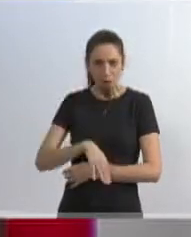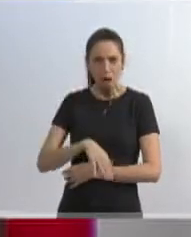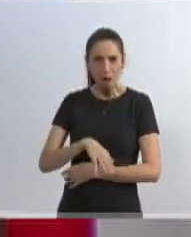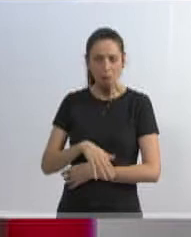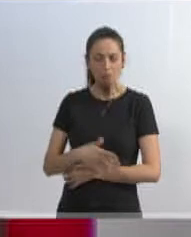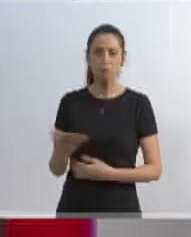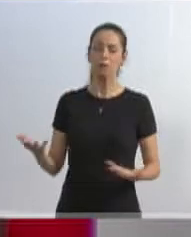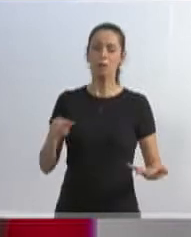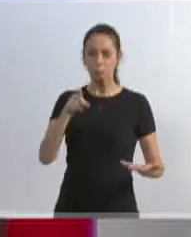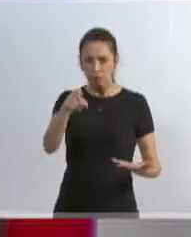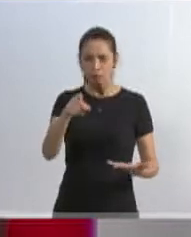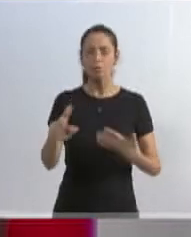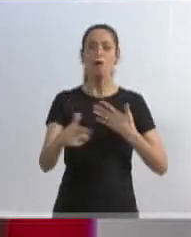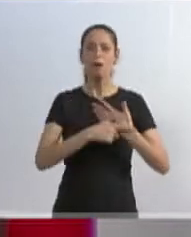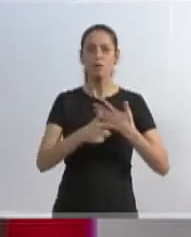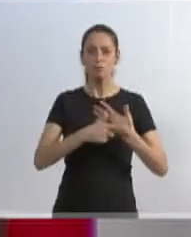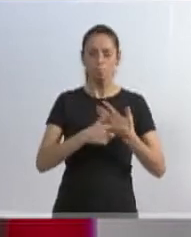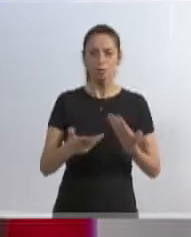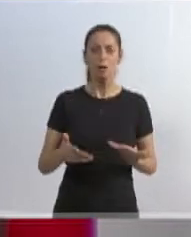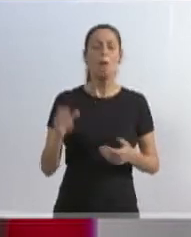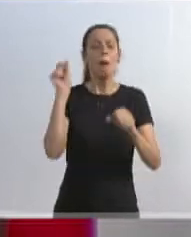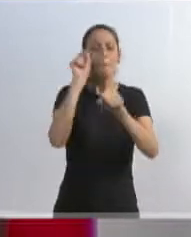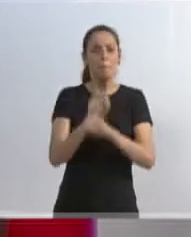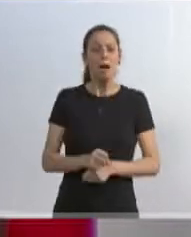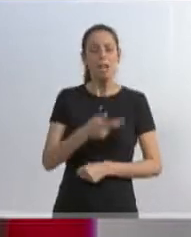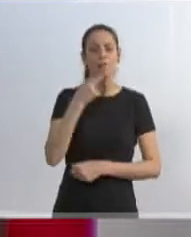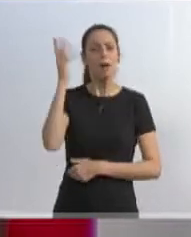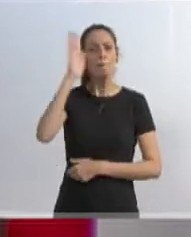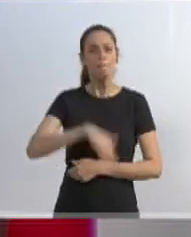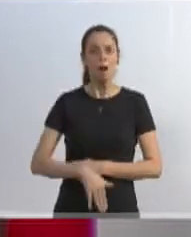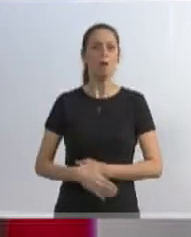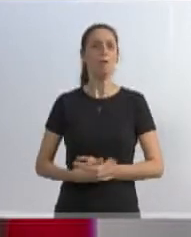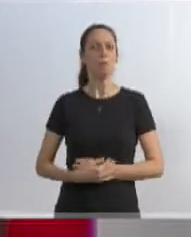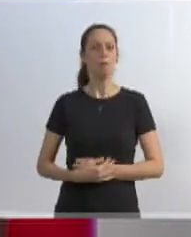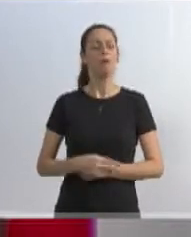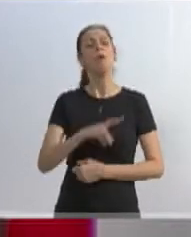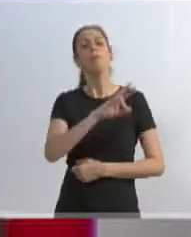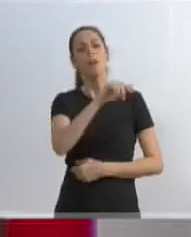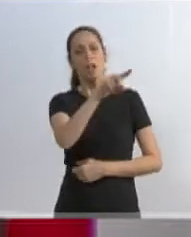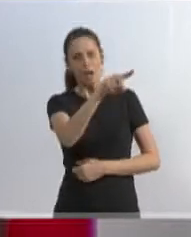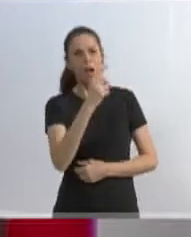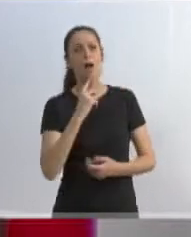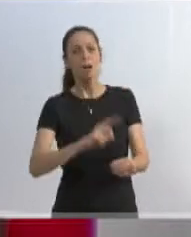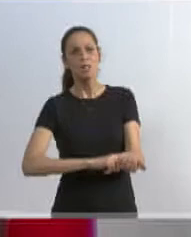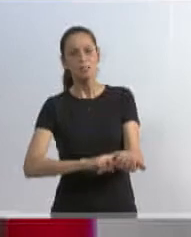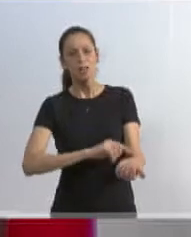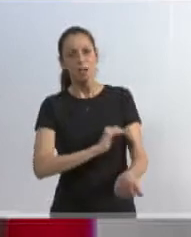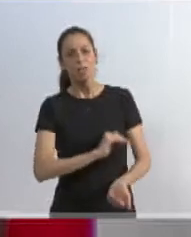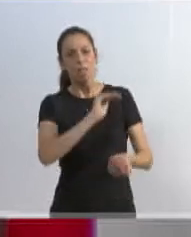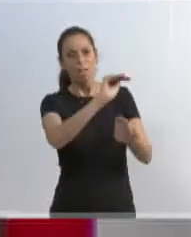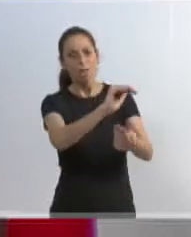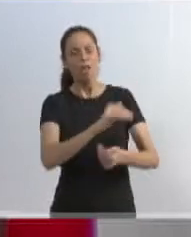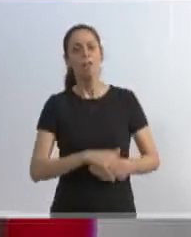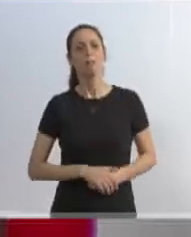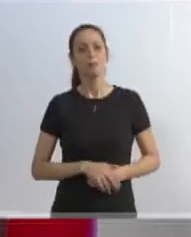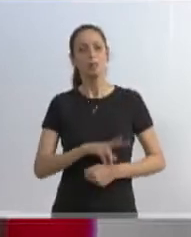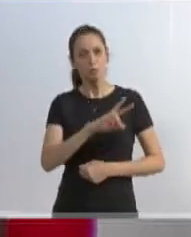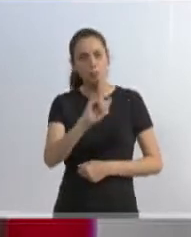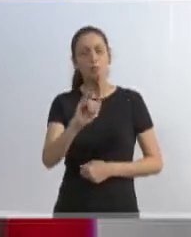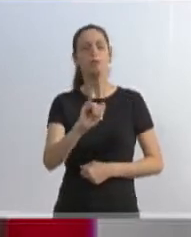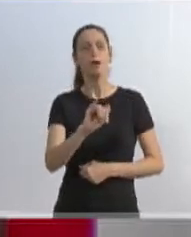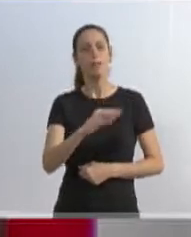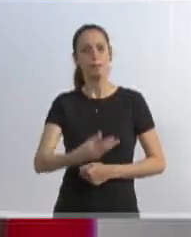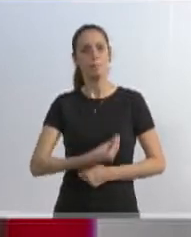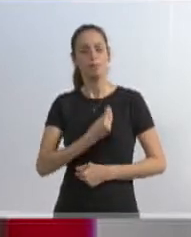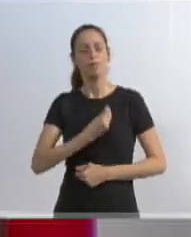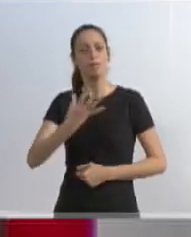faça o papel. Deixa de falar mal dos outros, não tem que estar lá falando mal dos outros. Vai lá na... Não é mosca e doa seu sangue, que eu tenho certeza que você vai salvar